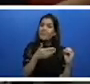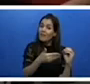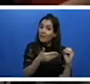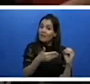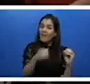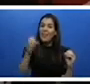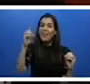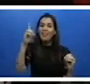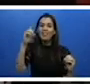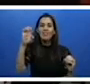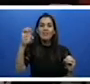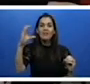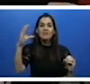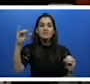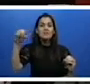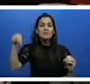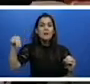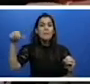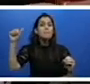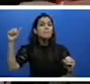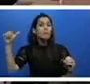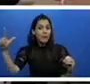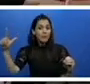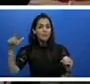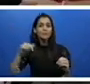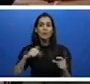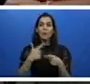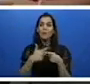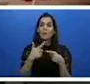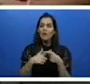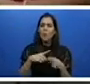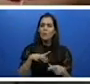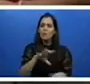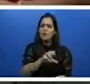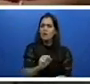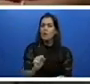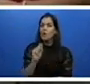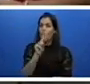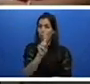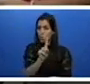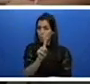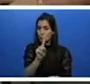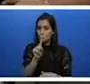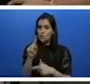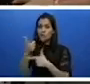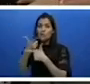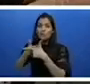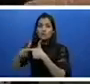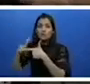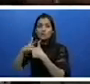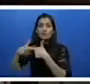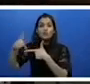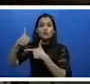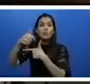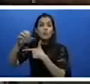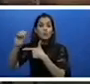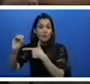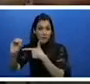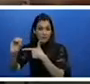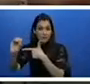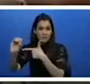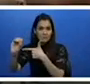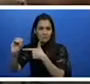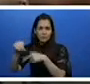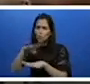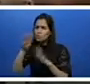Eu peguei 1 e dividi por 10. Então, cada parte aqui é um décimo, não é?